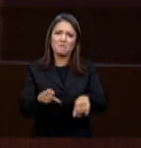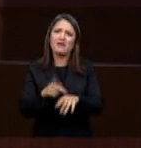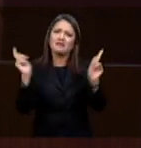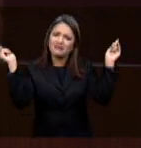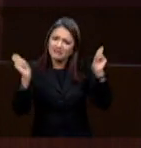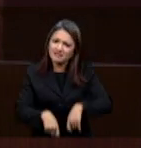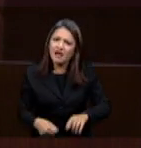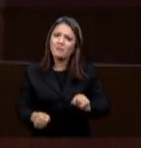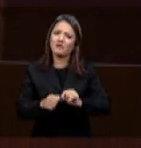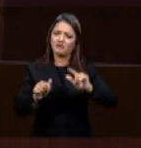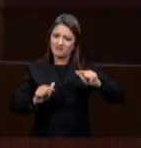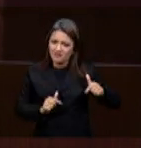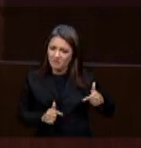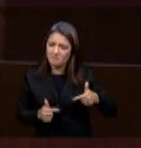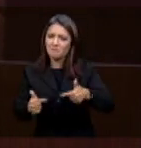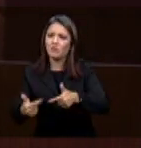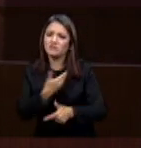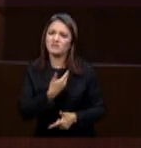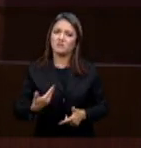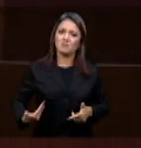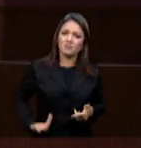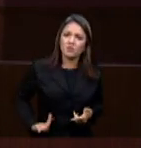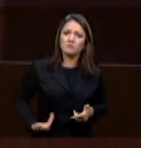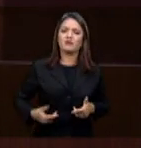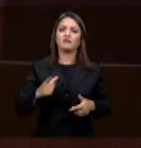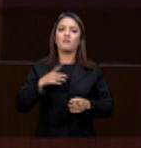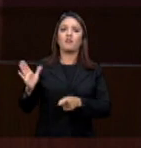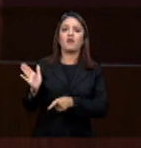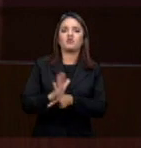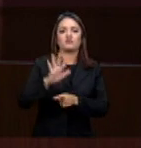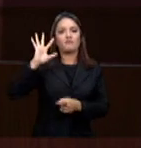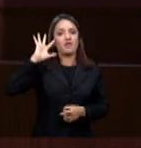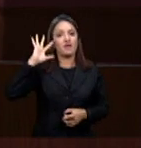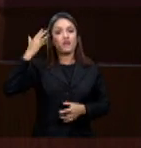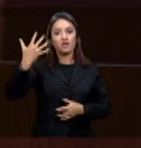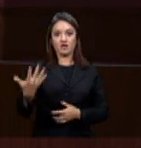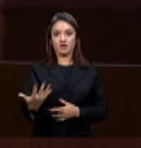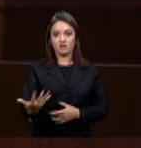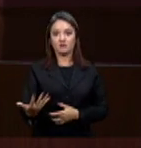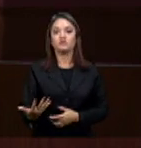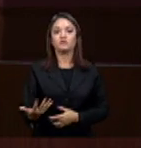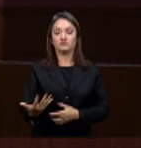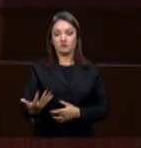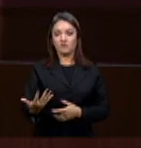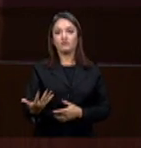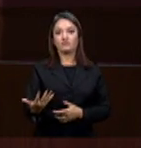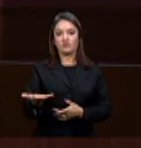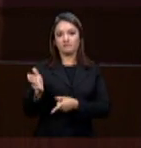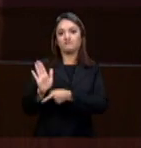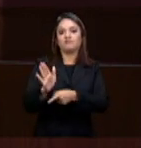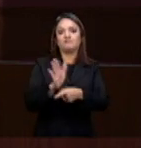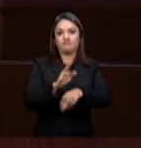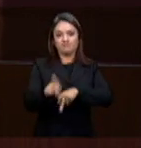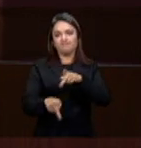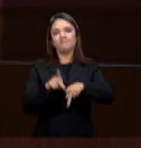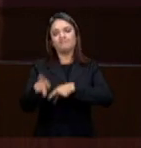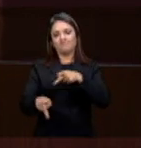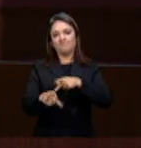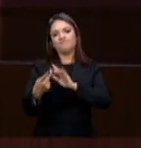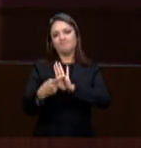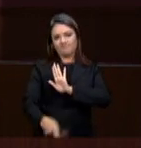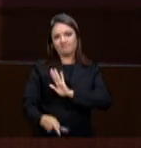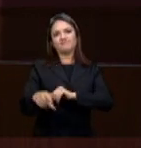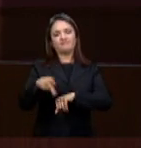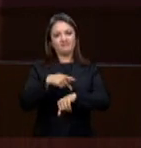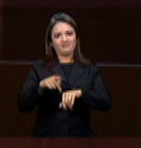desenhar políticas públicas na direção de resolver e de entregar alguma prosperidade para sua própria população